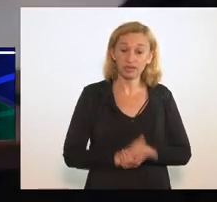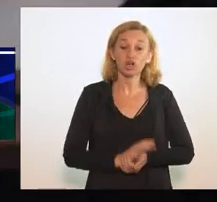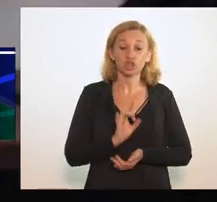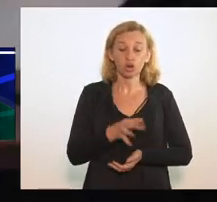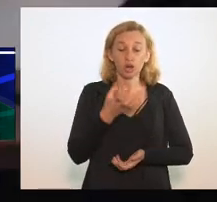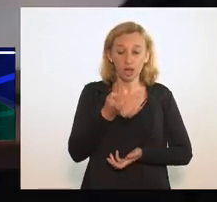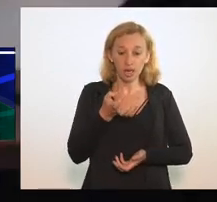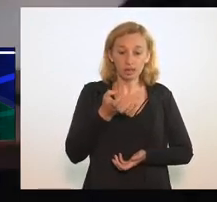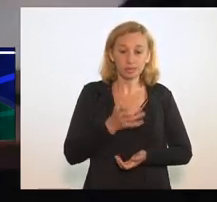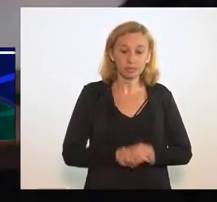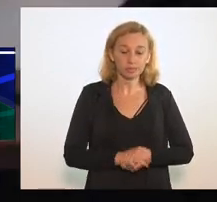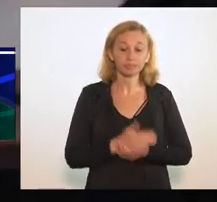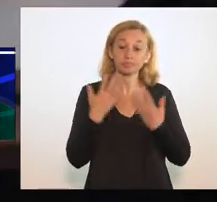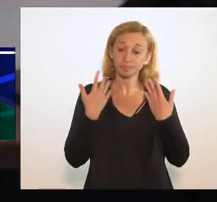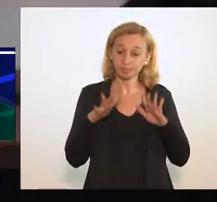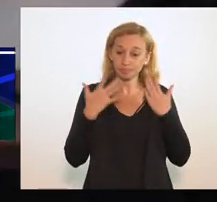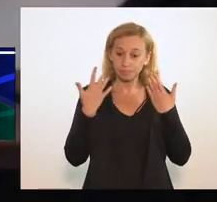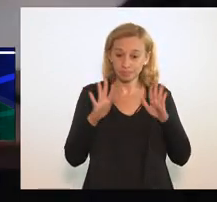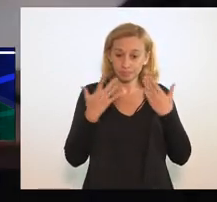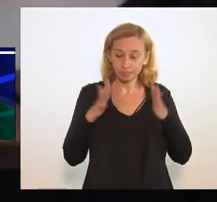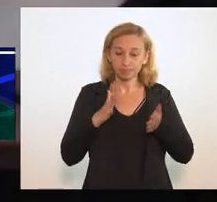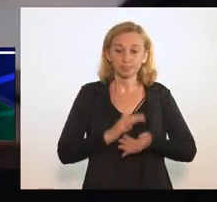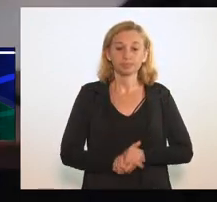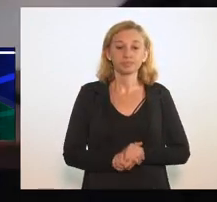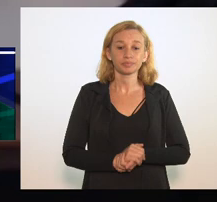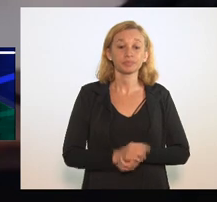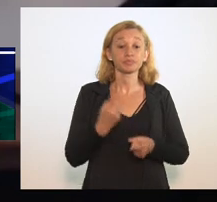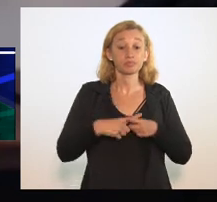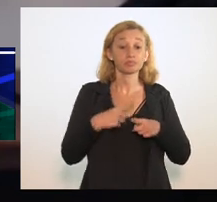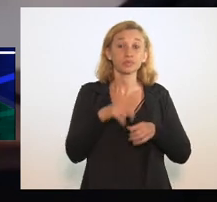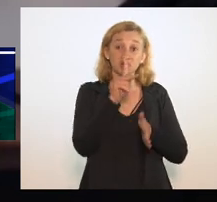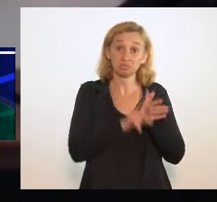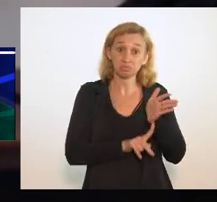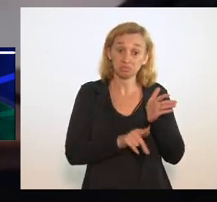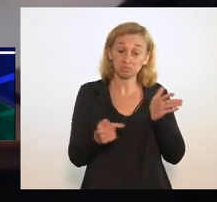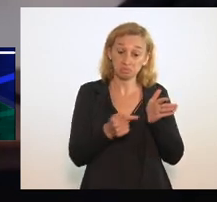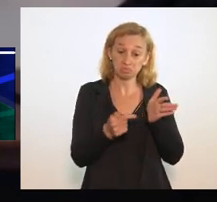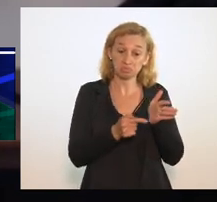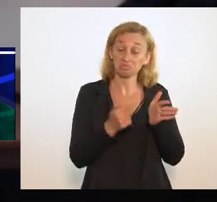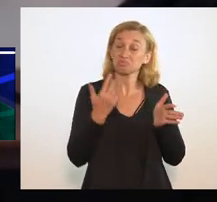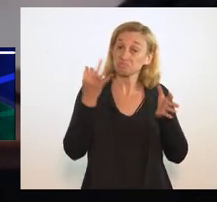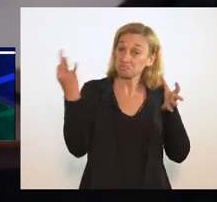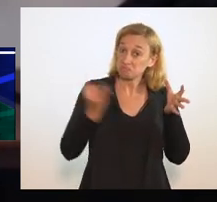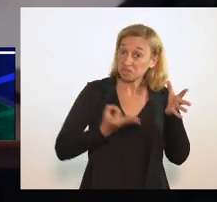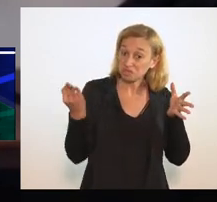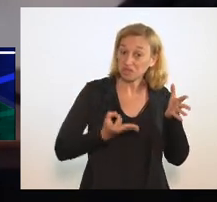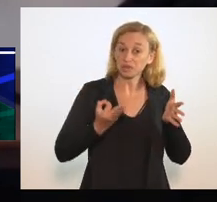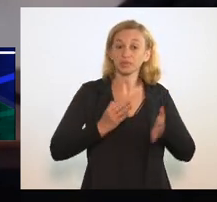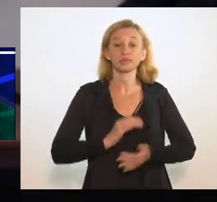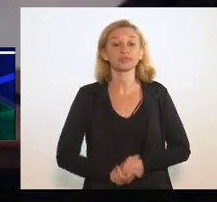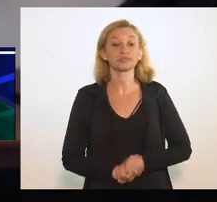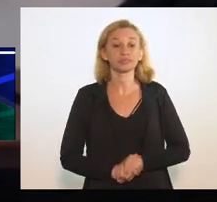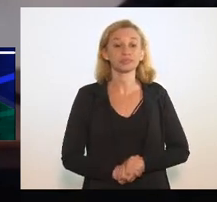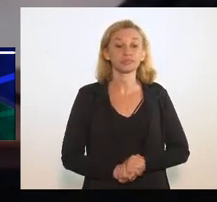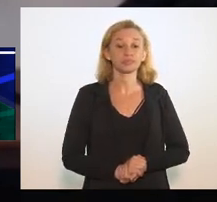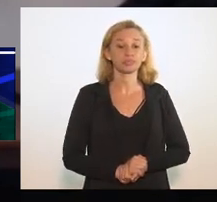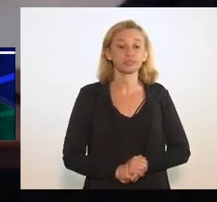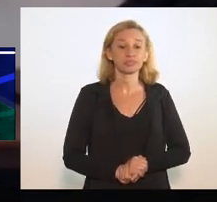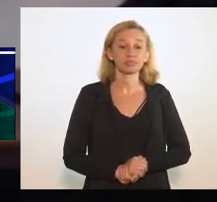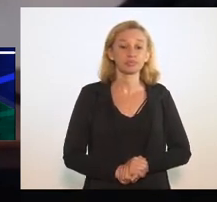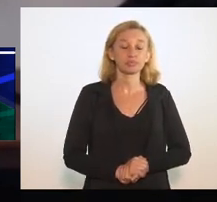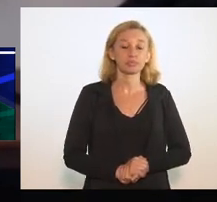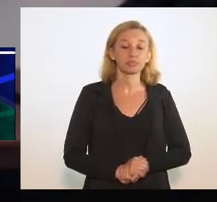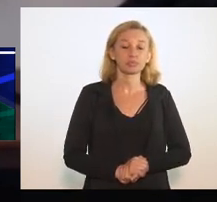quero parabenizar, porque esse projeto foi brilhante. A gente, esse ano é um ano importante